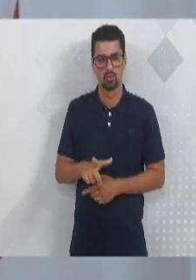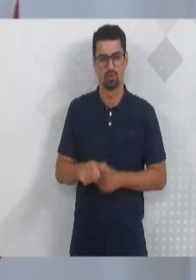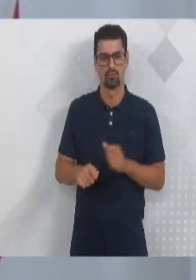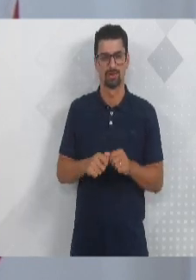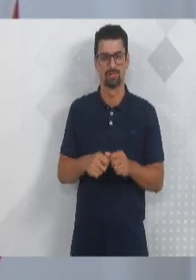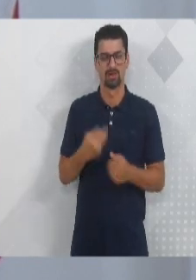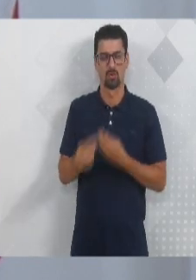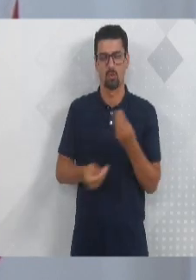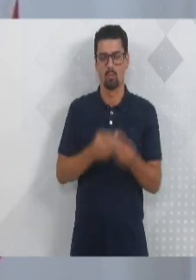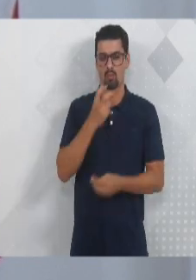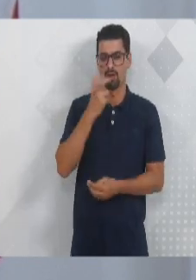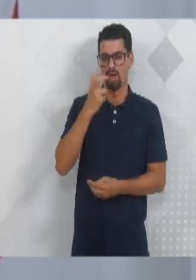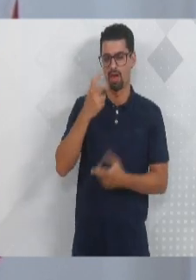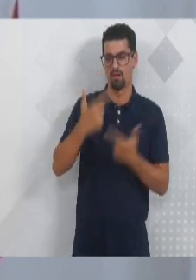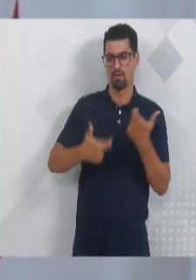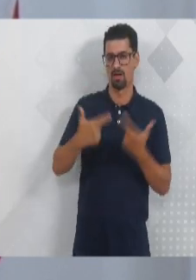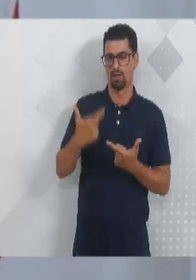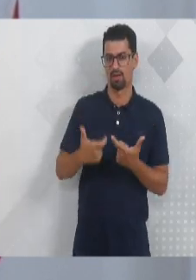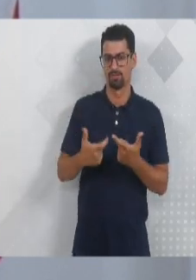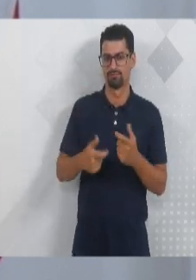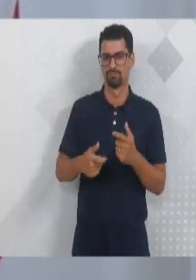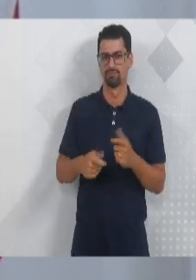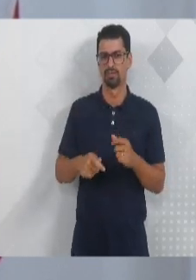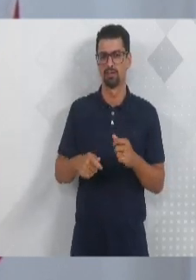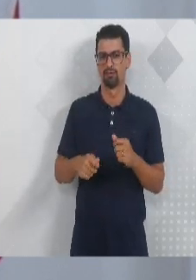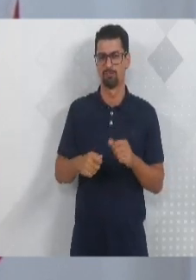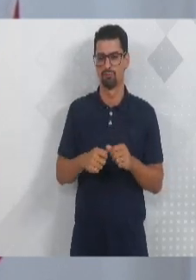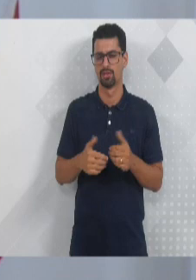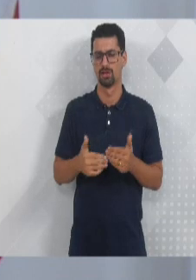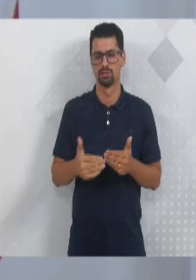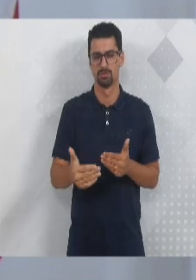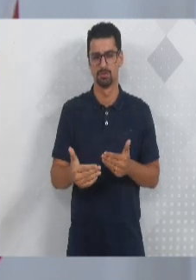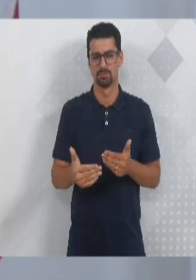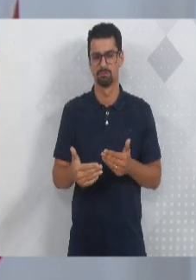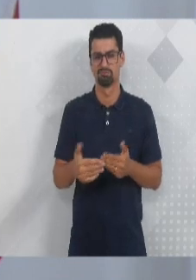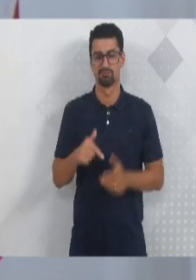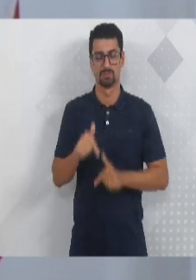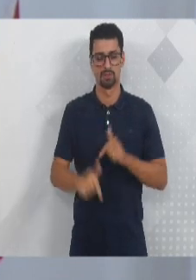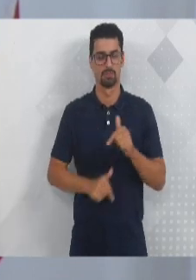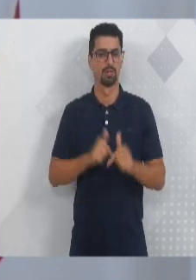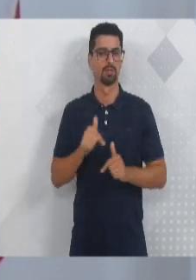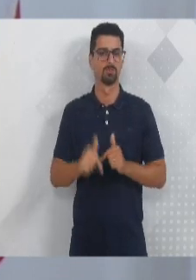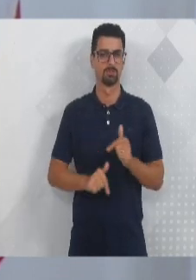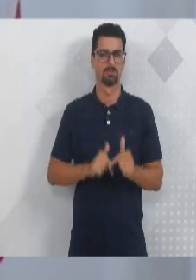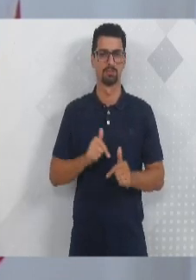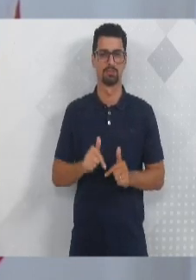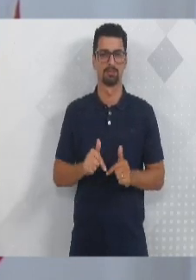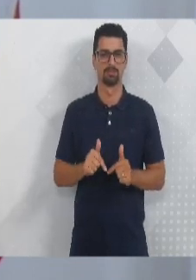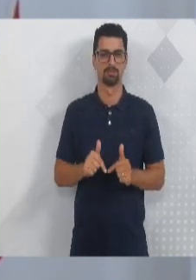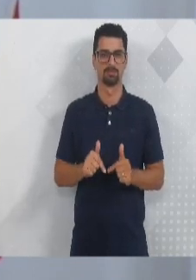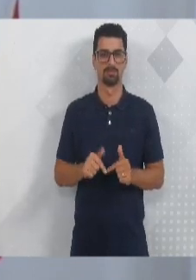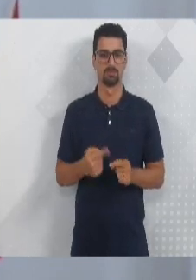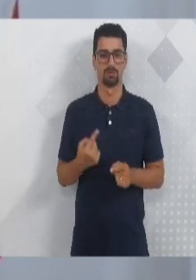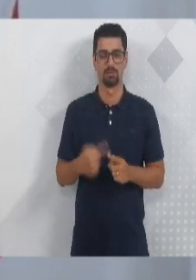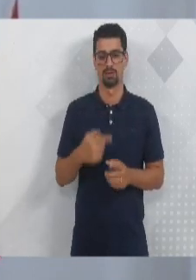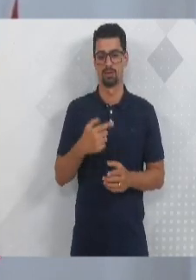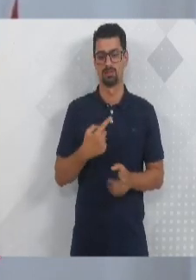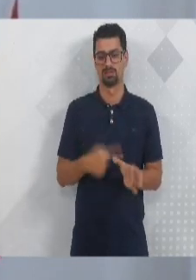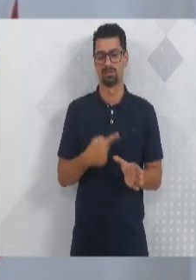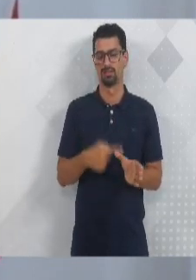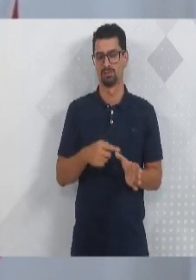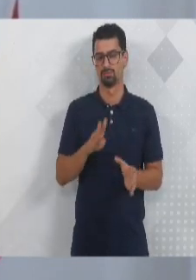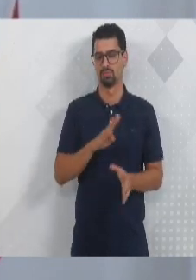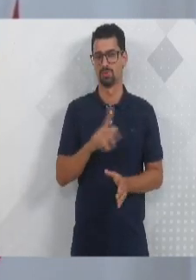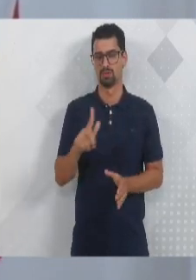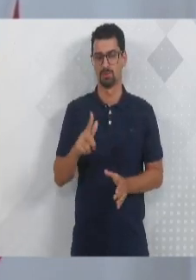que a gente tem e tem feito e tem eh trabalhado pelo pelo Município